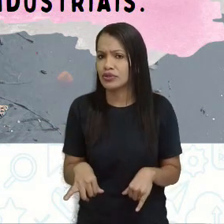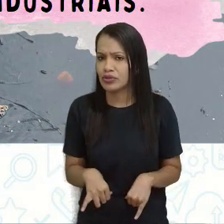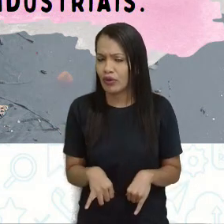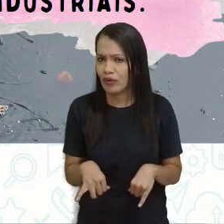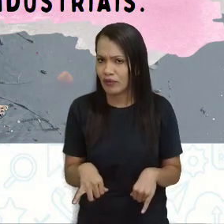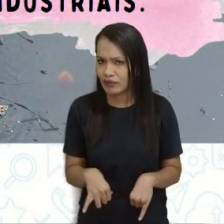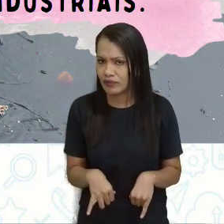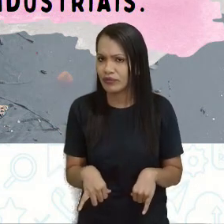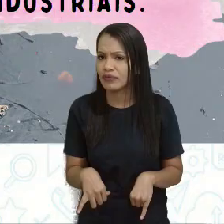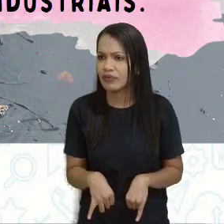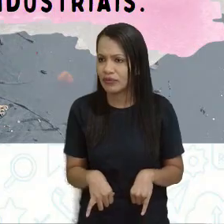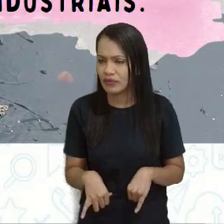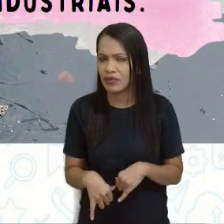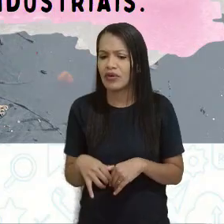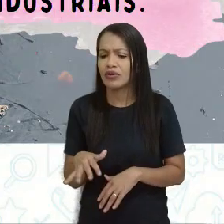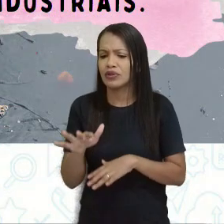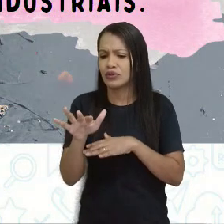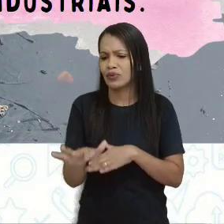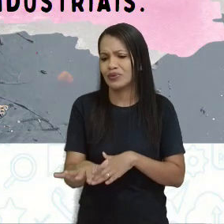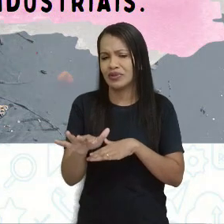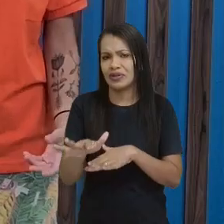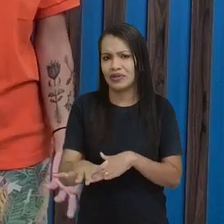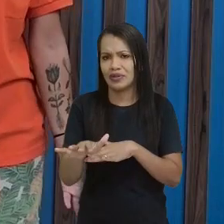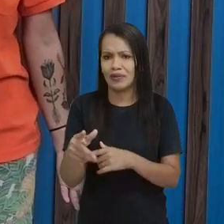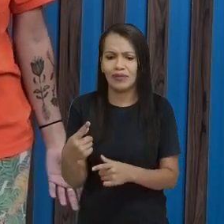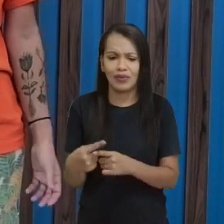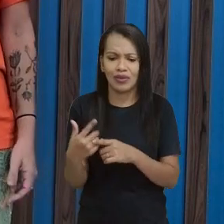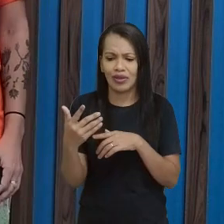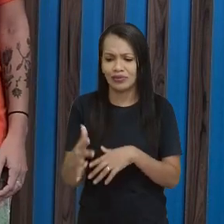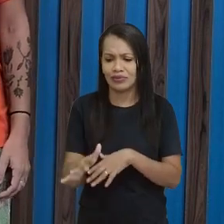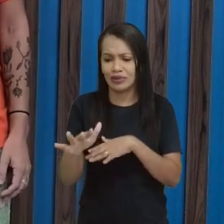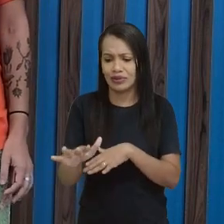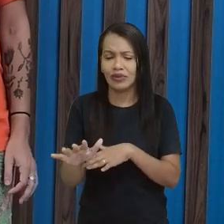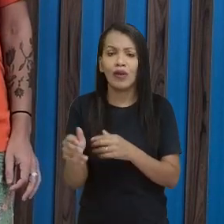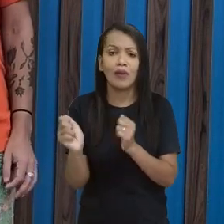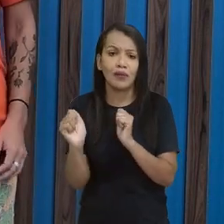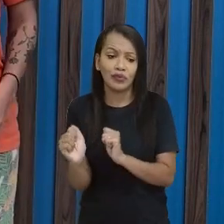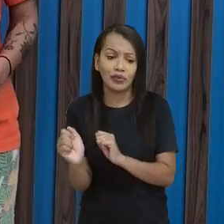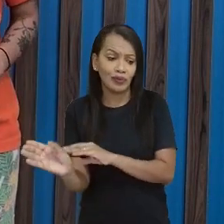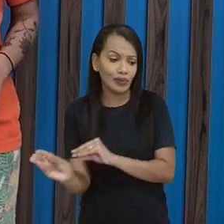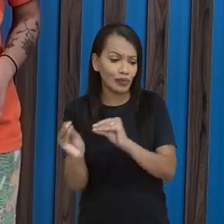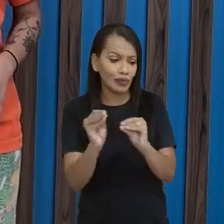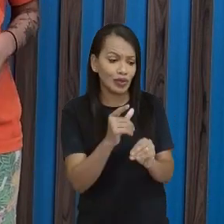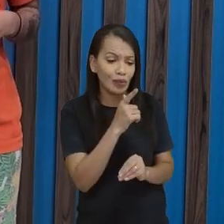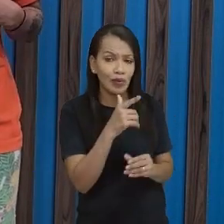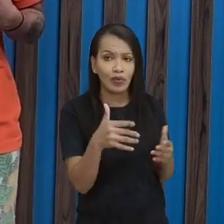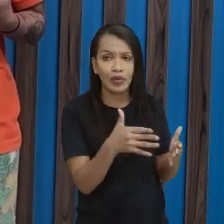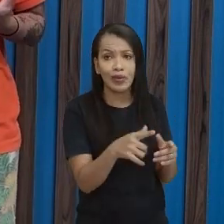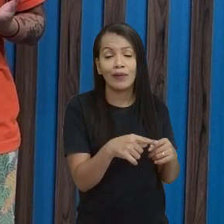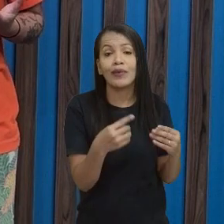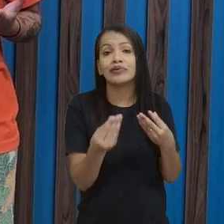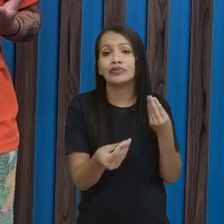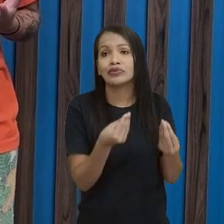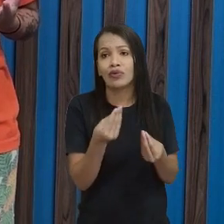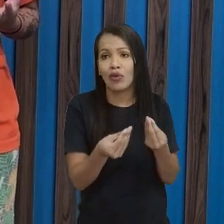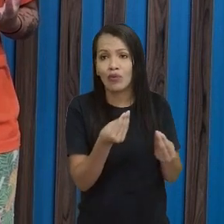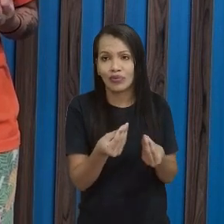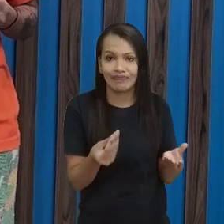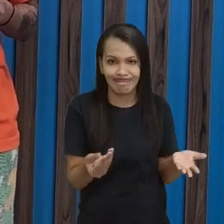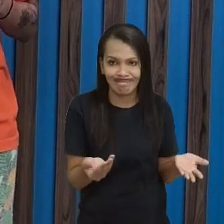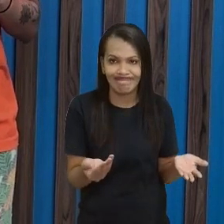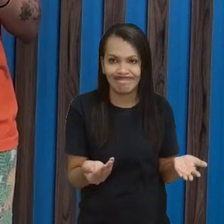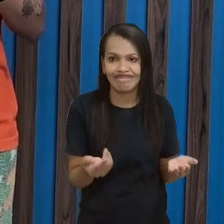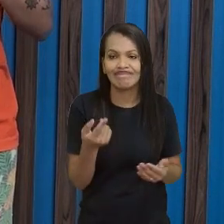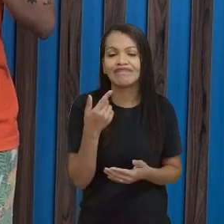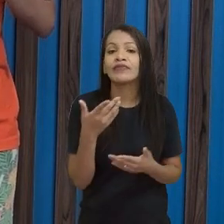tanto, né? nesse trânsito. Exatamente, com o trânsito e tudo mais. Então, é essa reflexão que a gente quer trazer hoje,